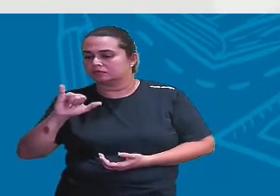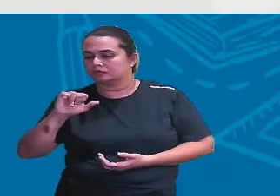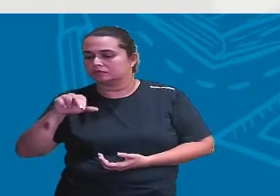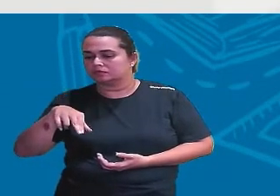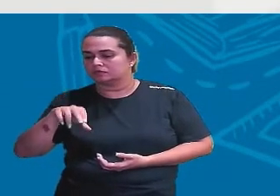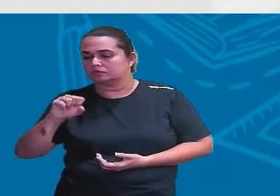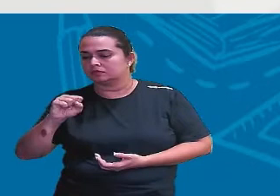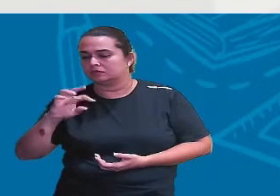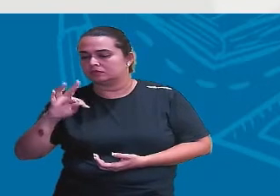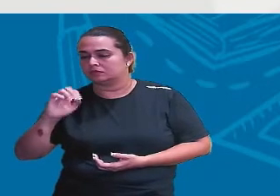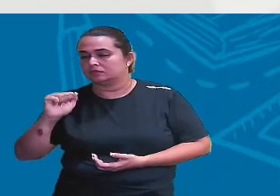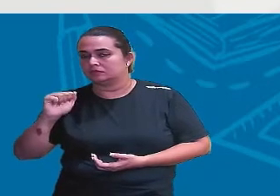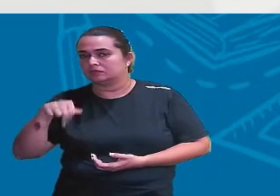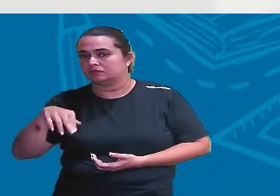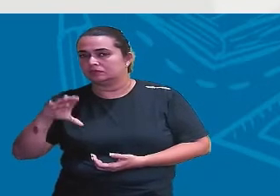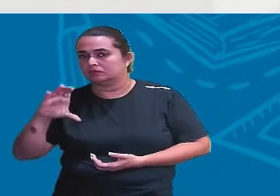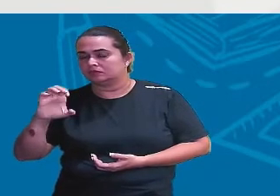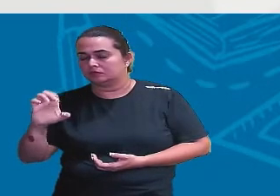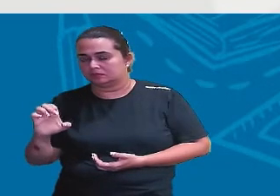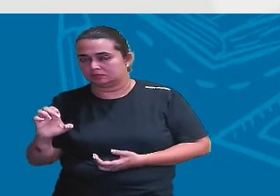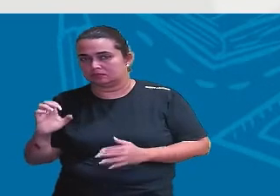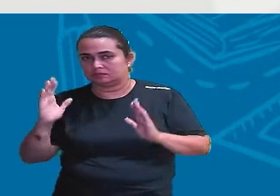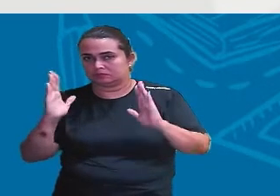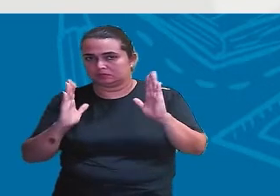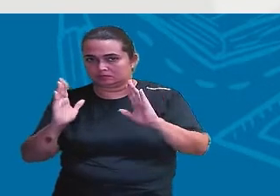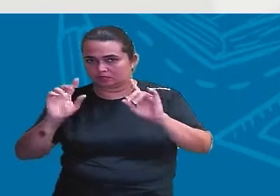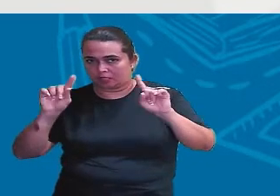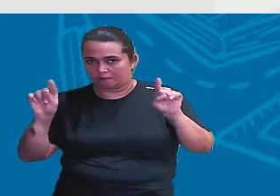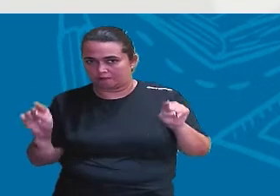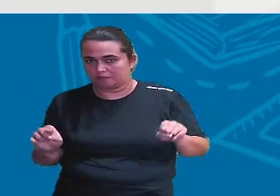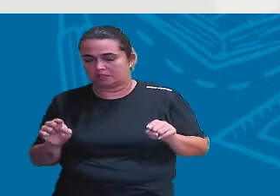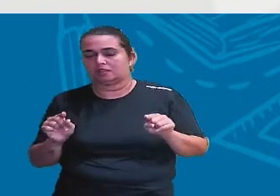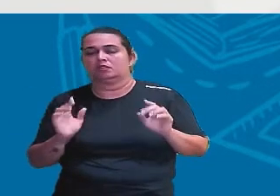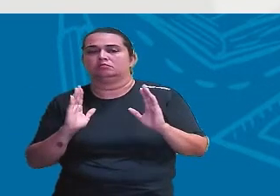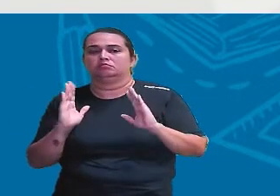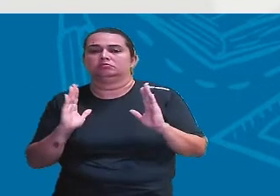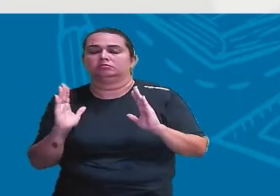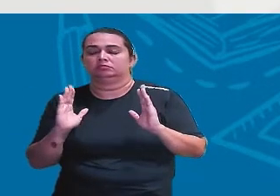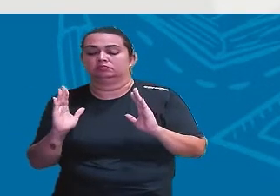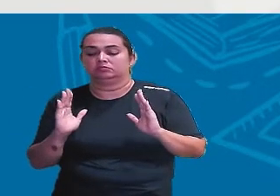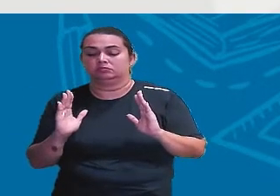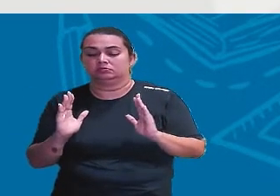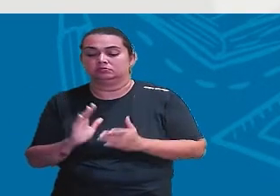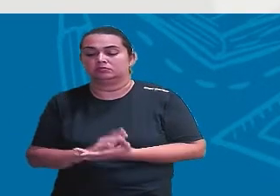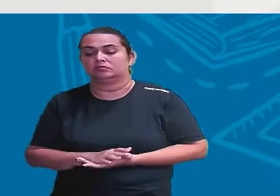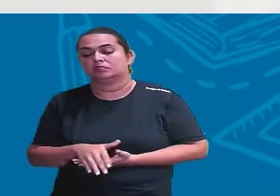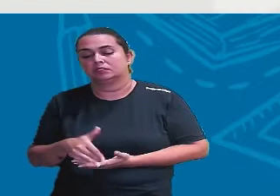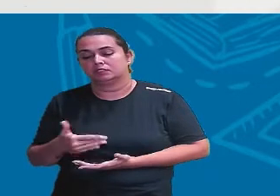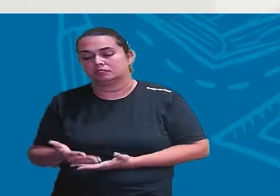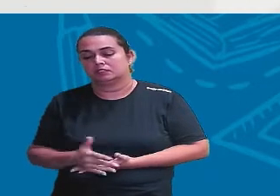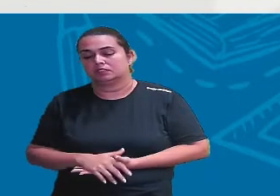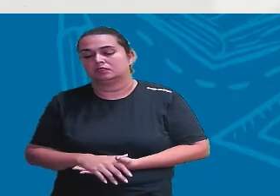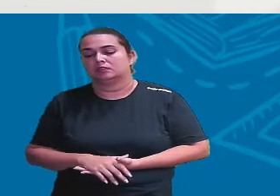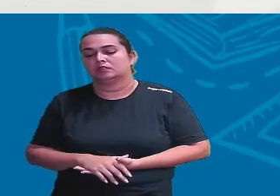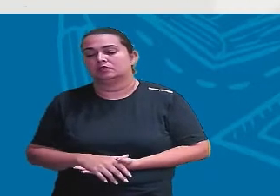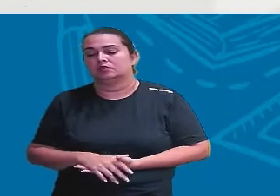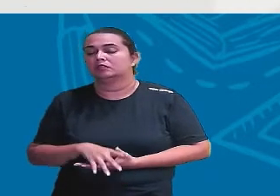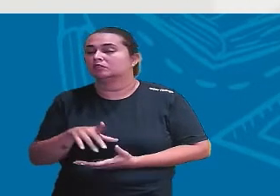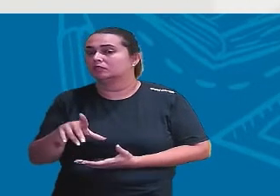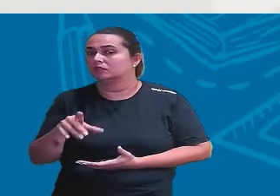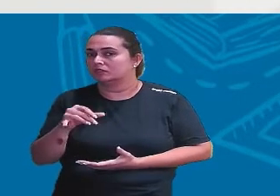conjuntivo, you need to be objective rather than subjective. Ou seja, ao dar